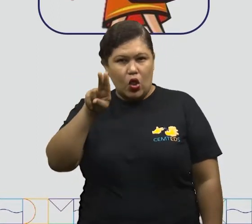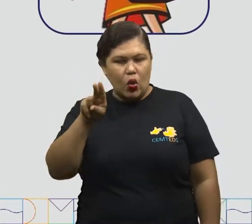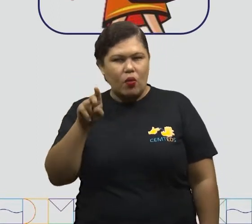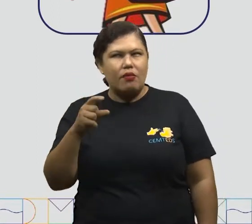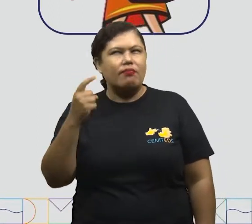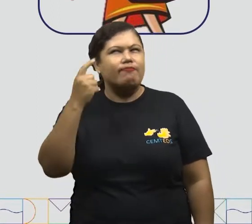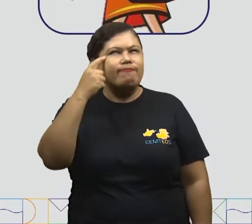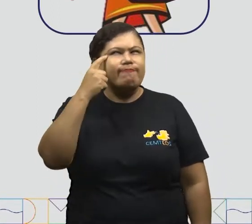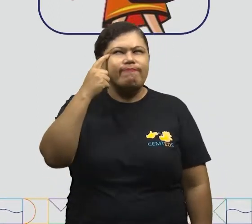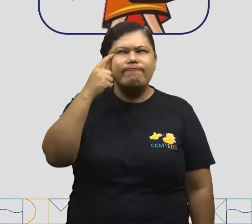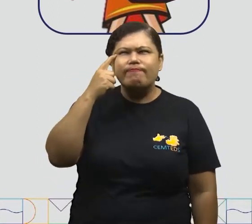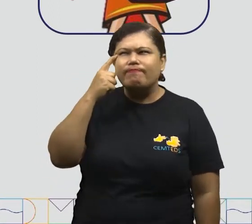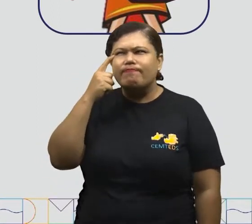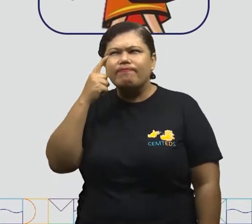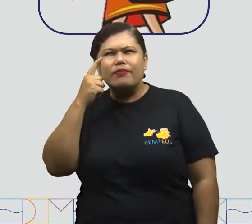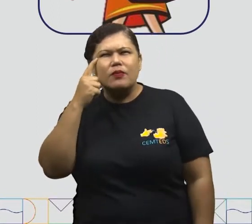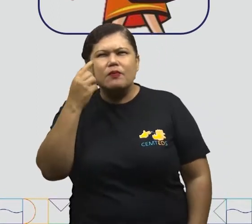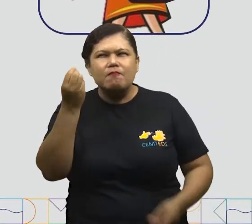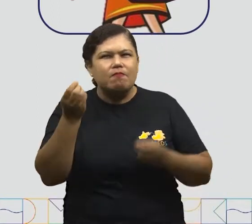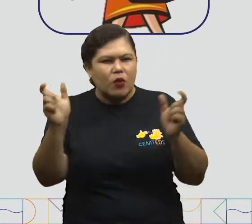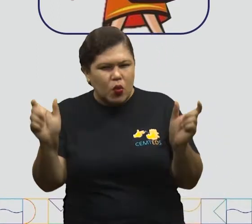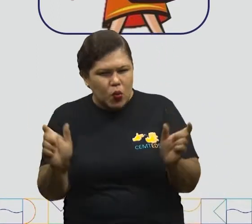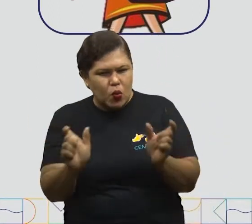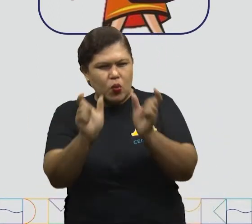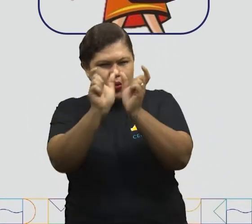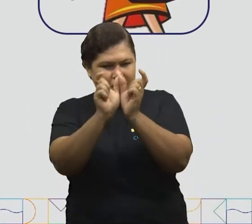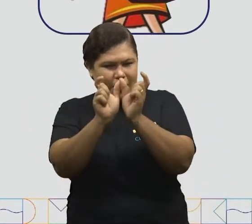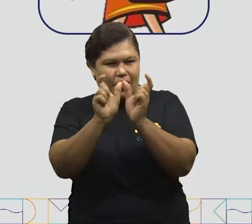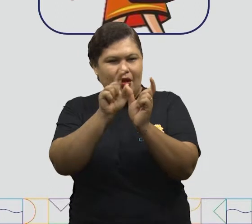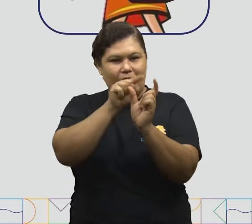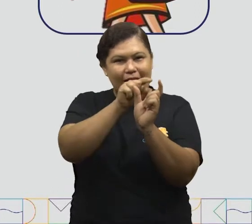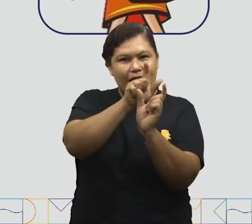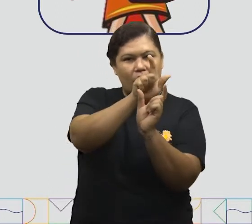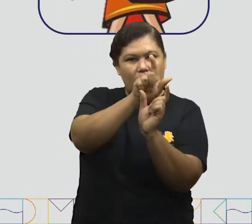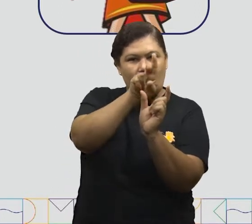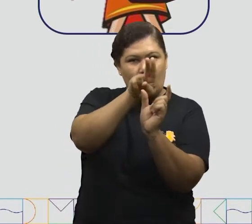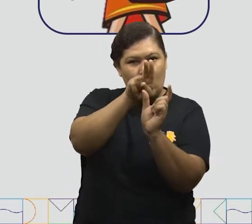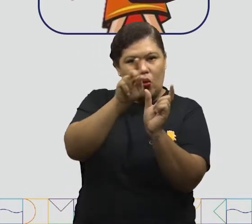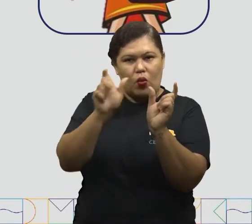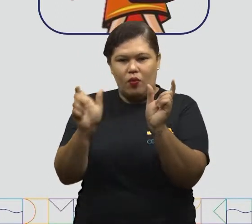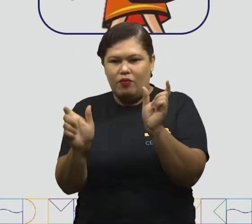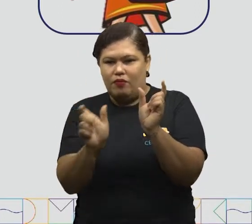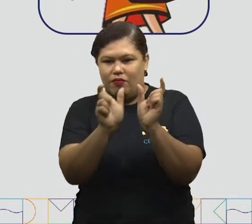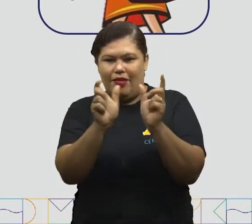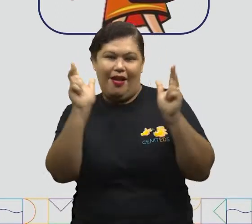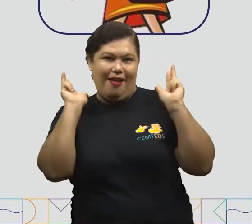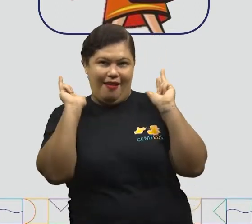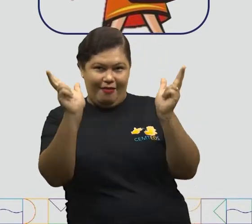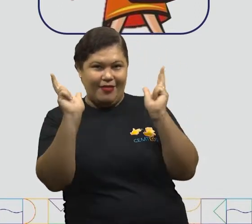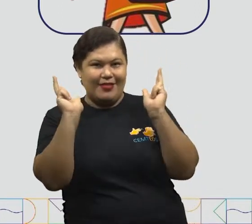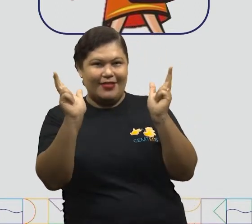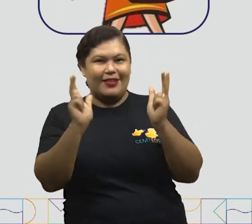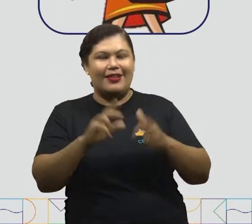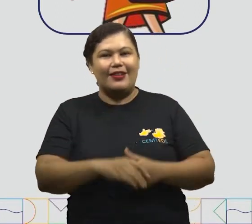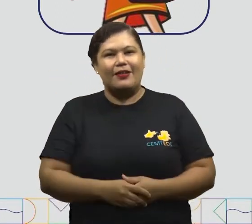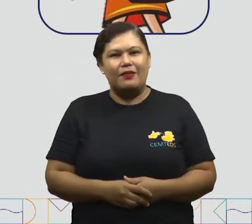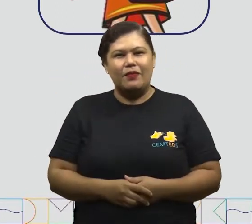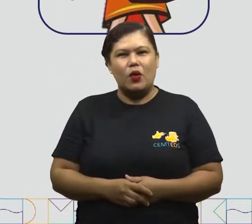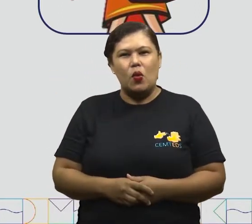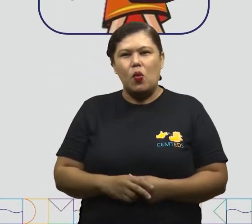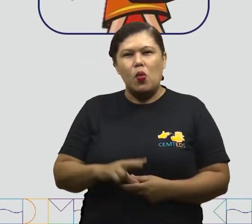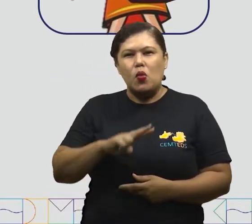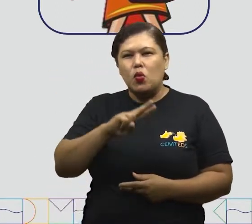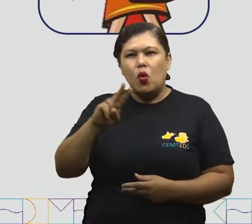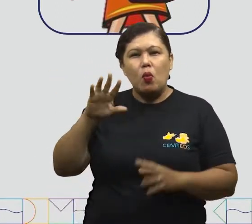Luana resolveu unir esses apelidos carinhosos, transformando-os em um só: Lu, a Aventureira. O